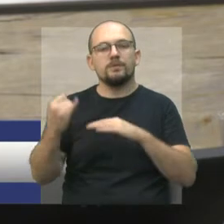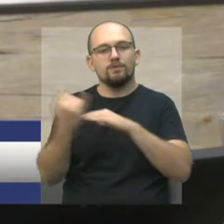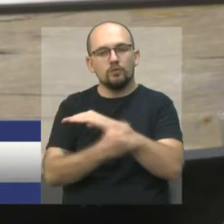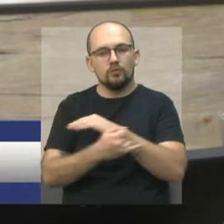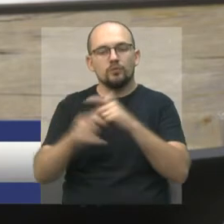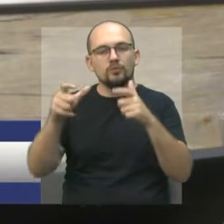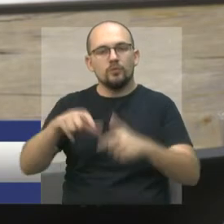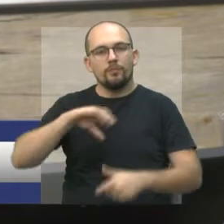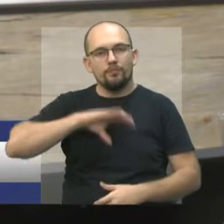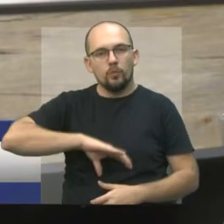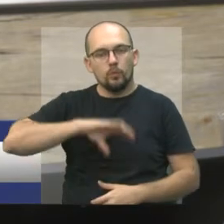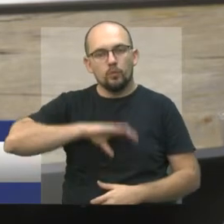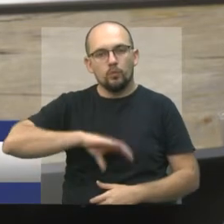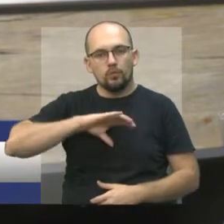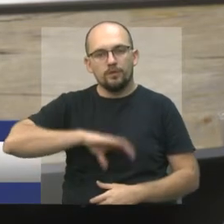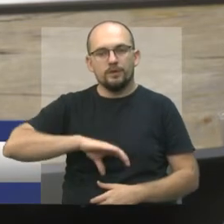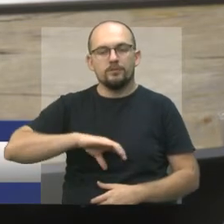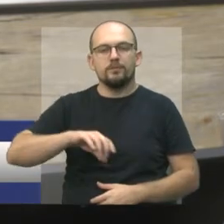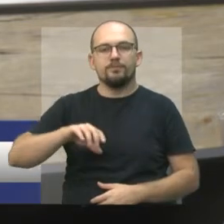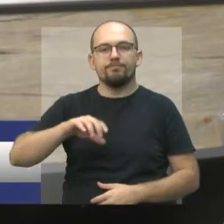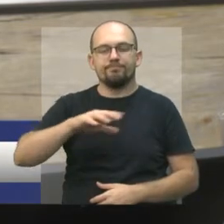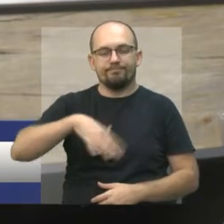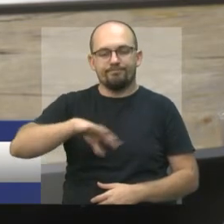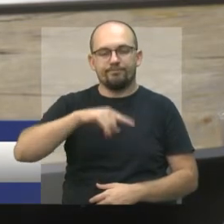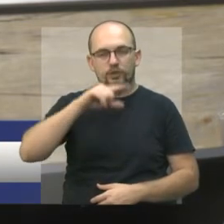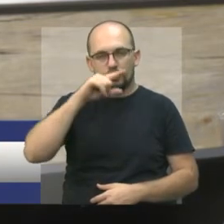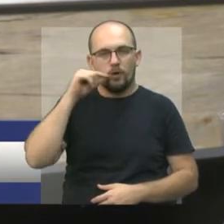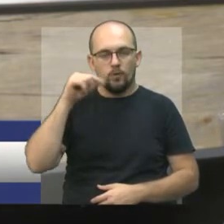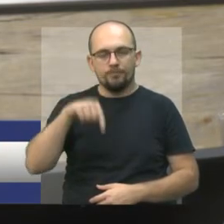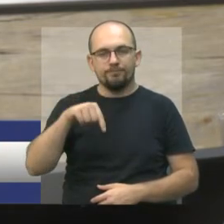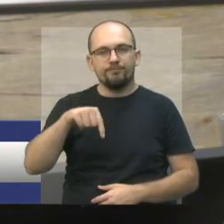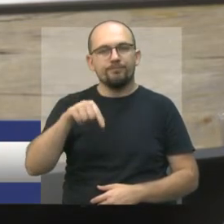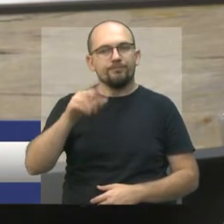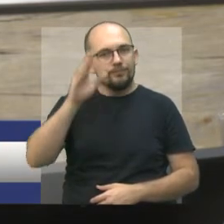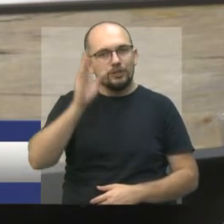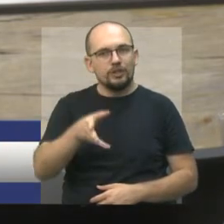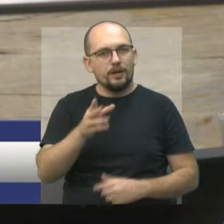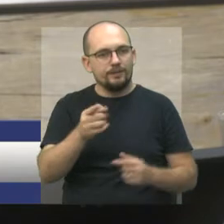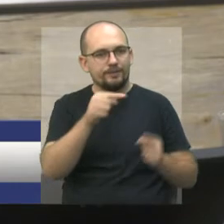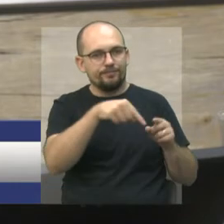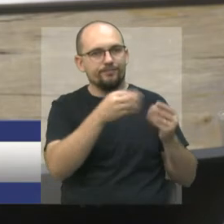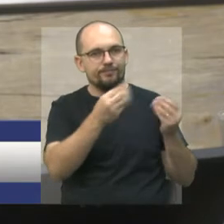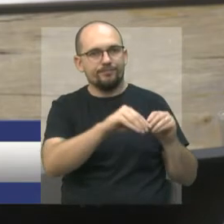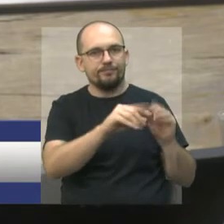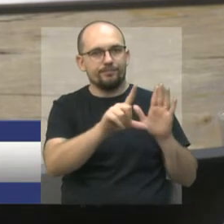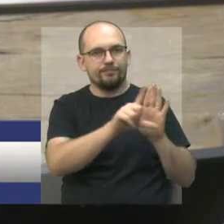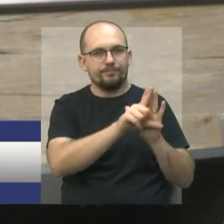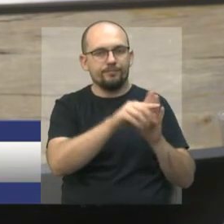no distrito de Potunduva, no âmbito do município de Jaú, já está assegurada na Lei